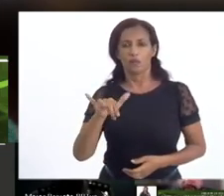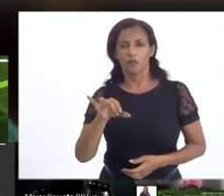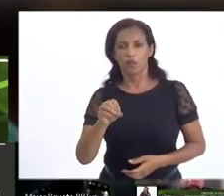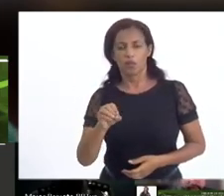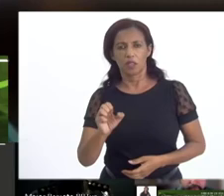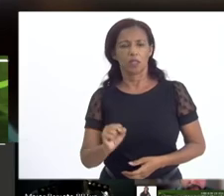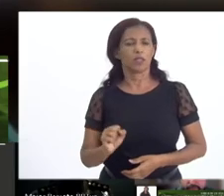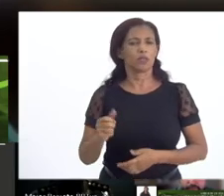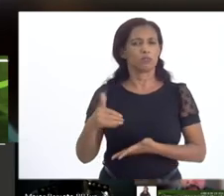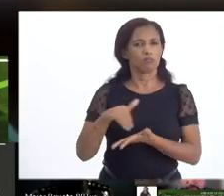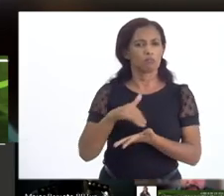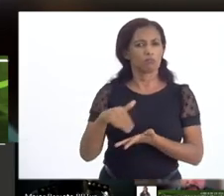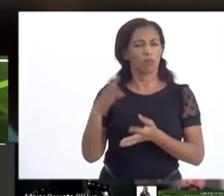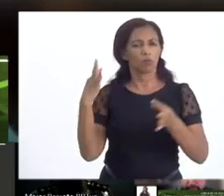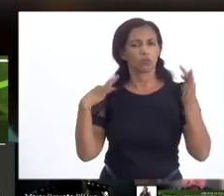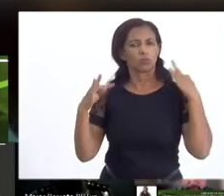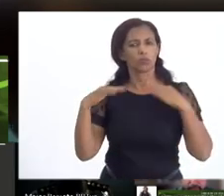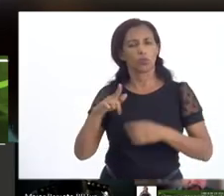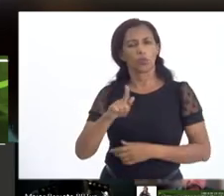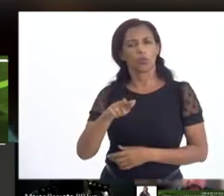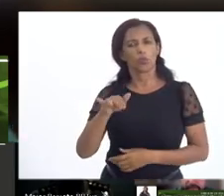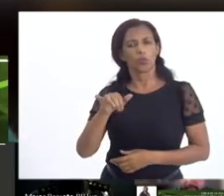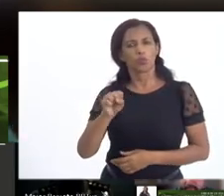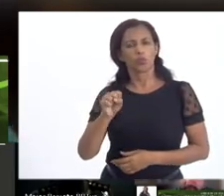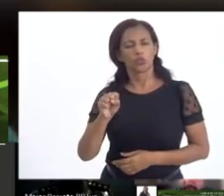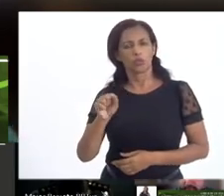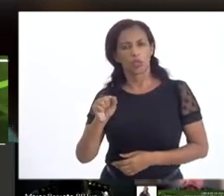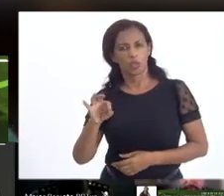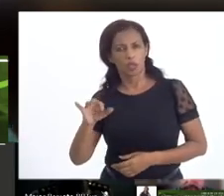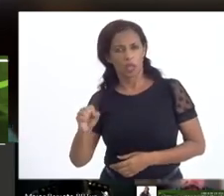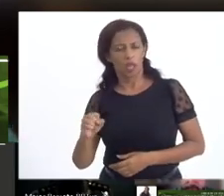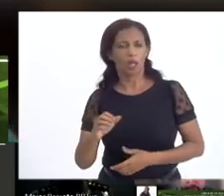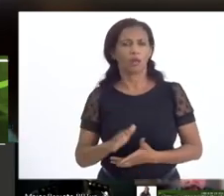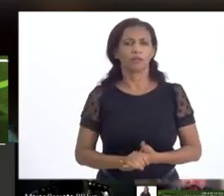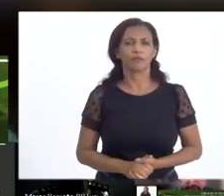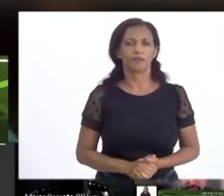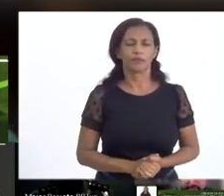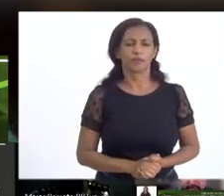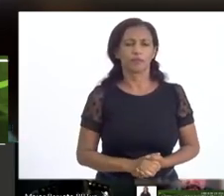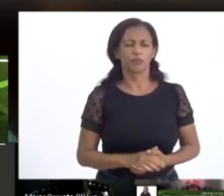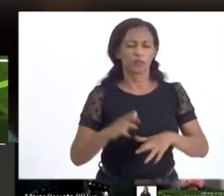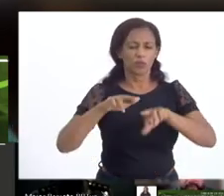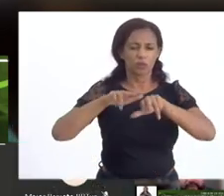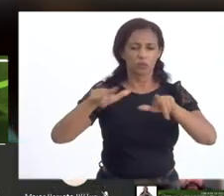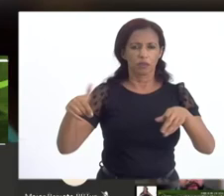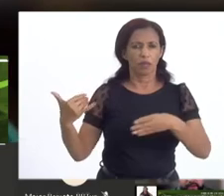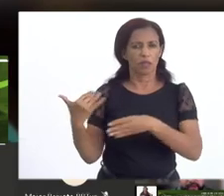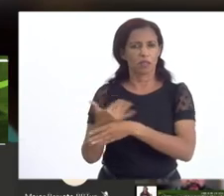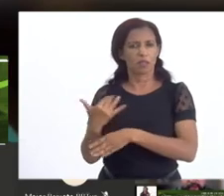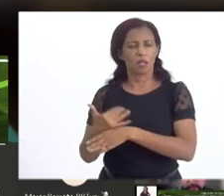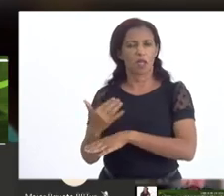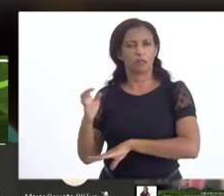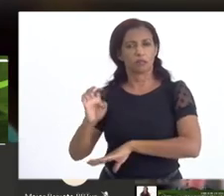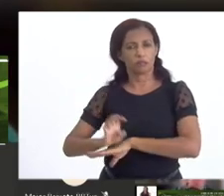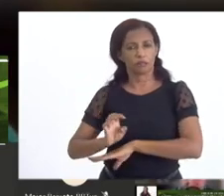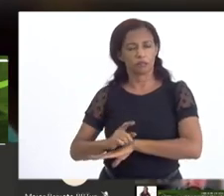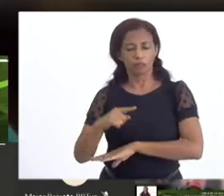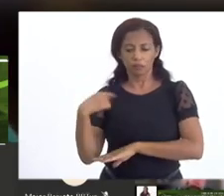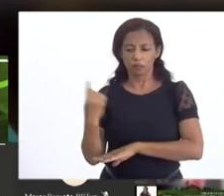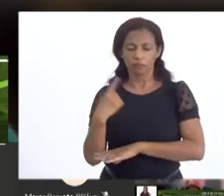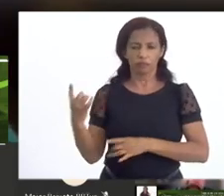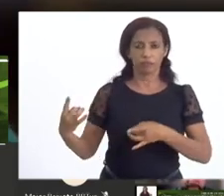seu secretário de turismo, Gustavo Tutuca, vice do Convention Bureau de várias cidades e do Estado. Nós estamos à